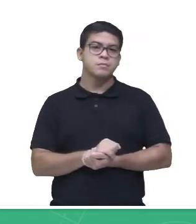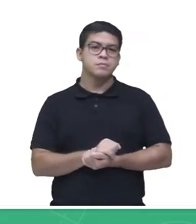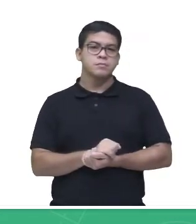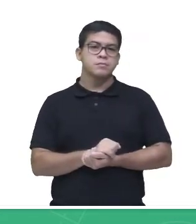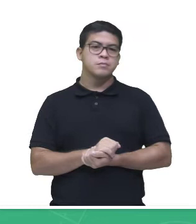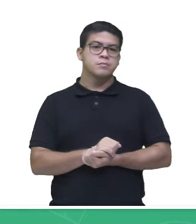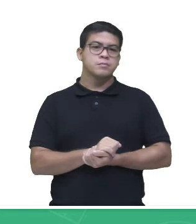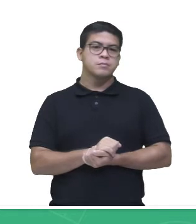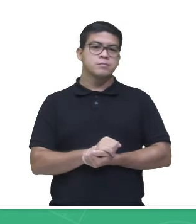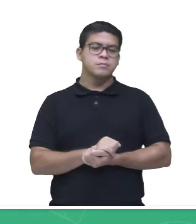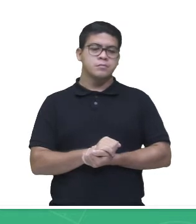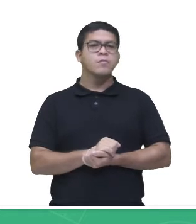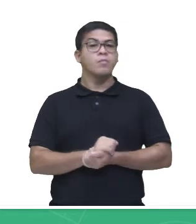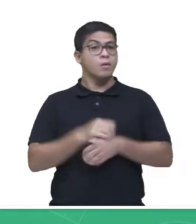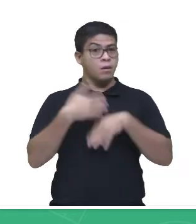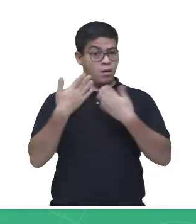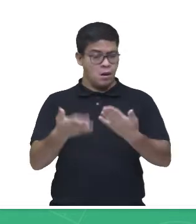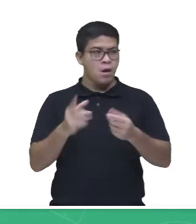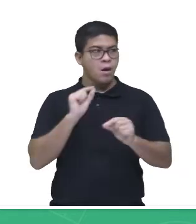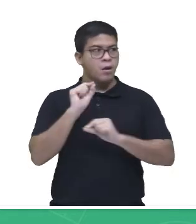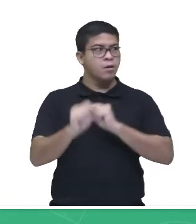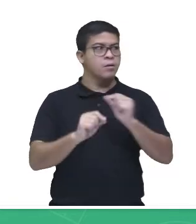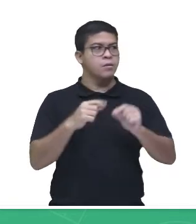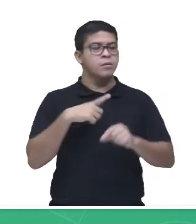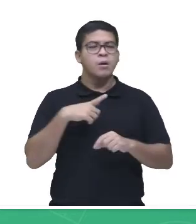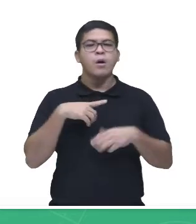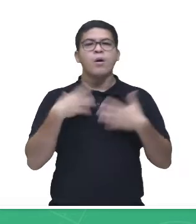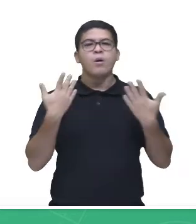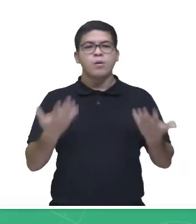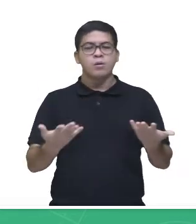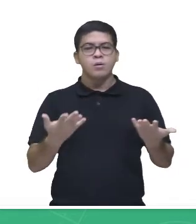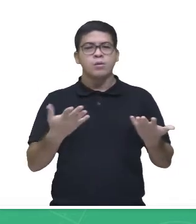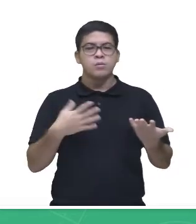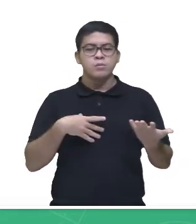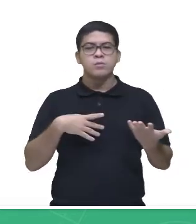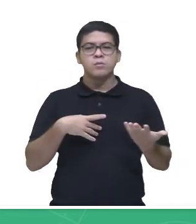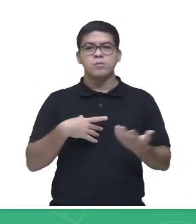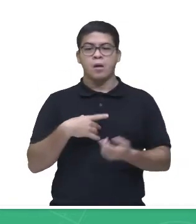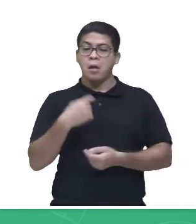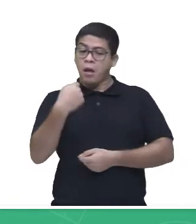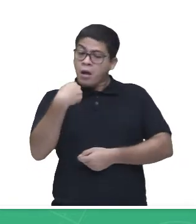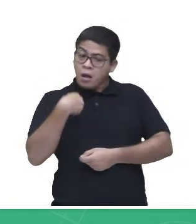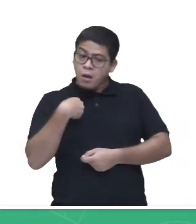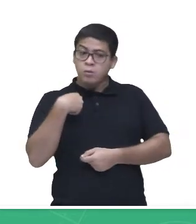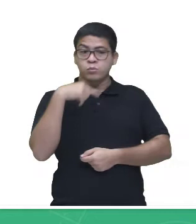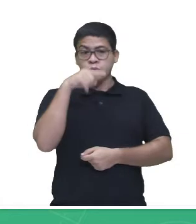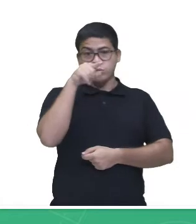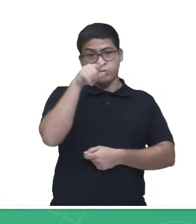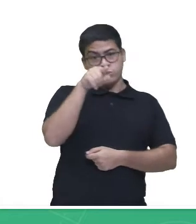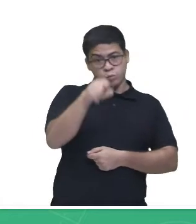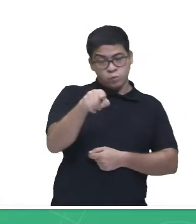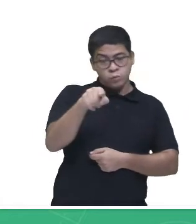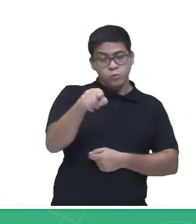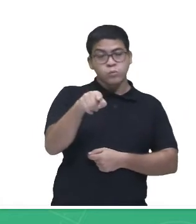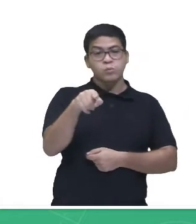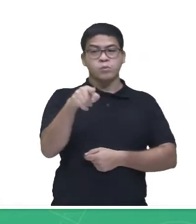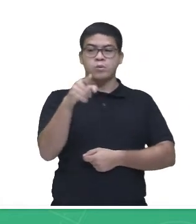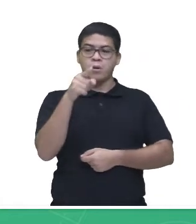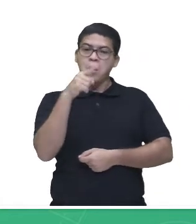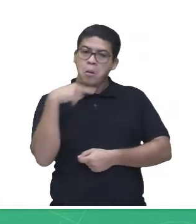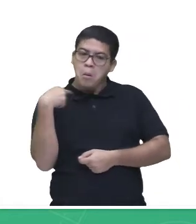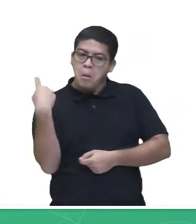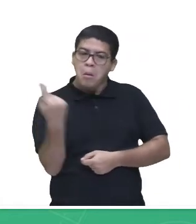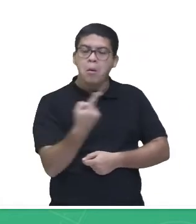haber. Então, eu vou conjugar em português, eu, ei, tu, has, ele, há, só que em espanhol, claro. O verbo haber no